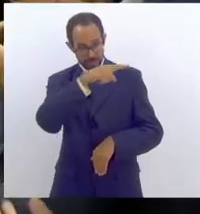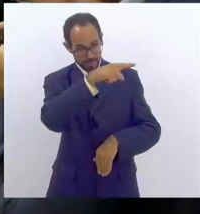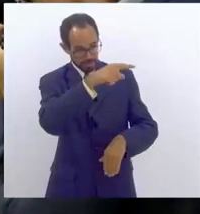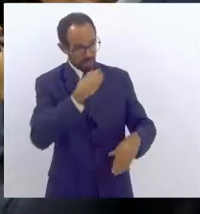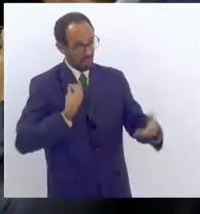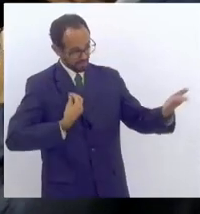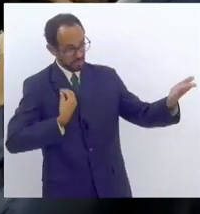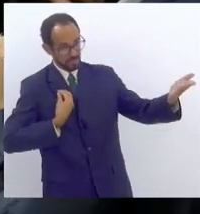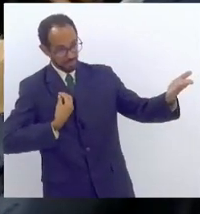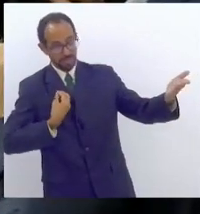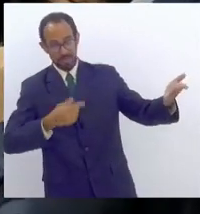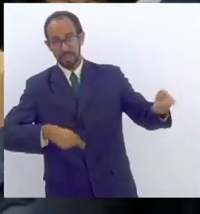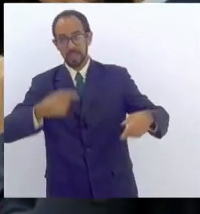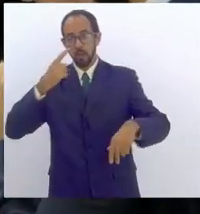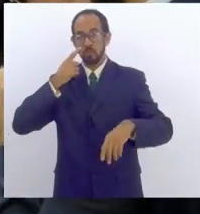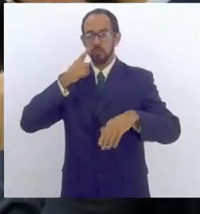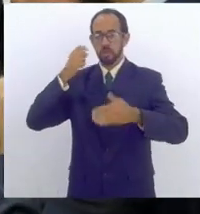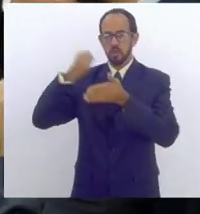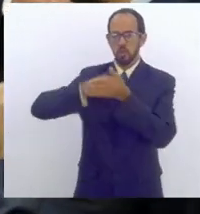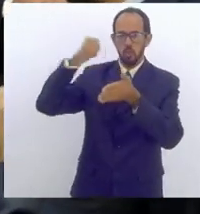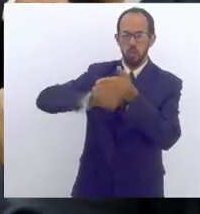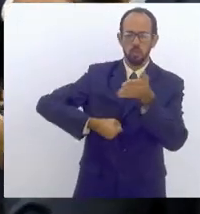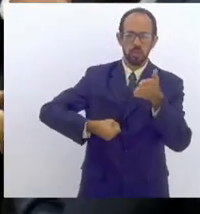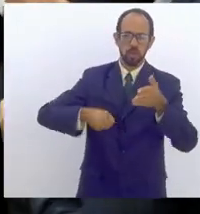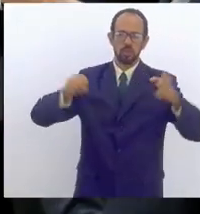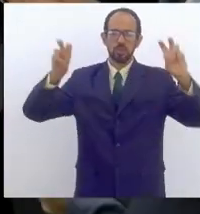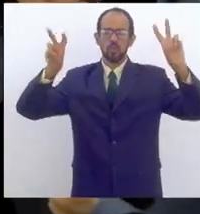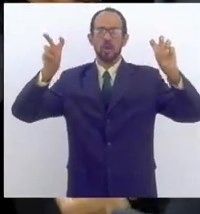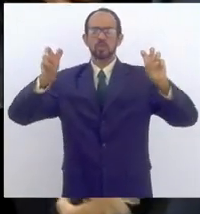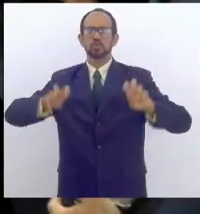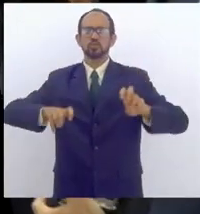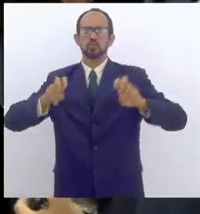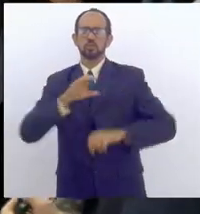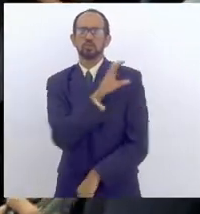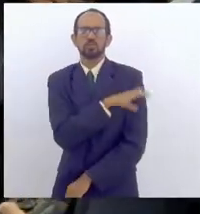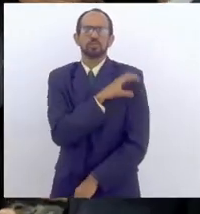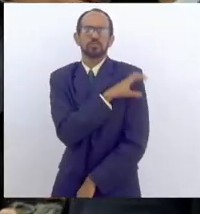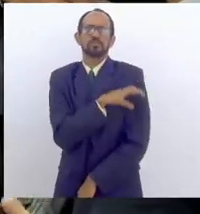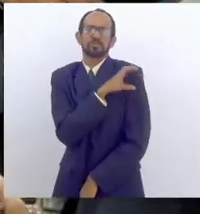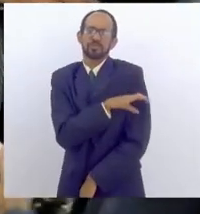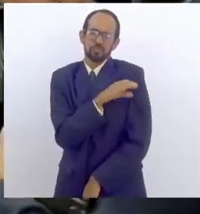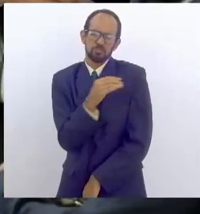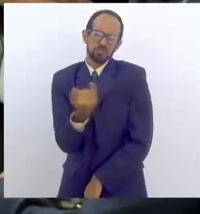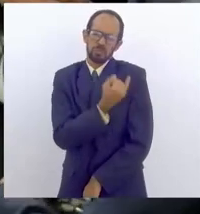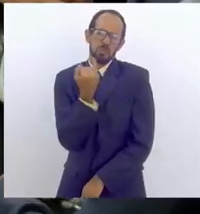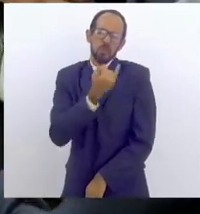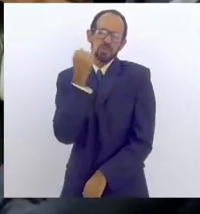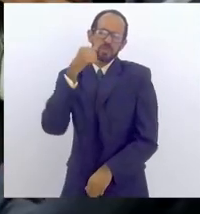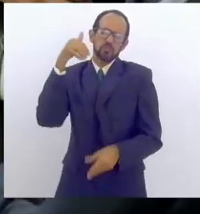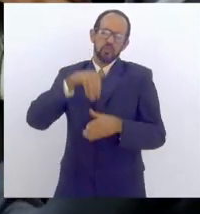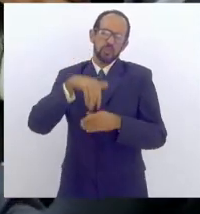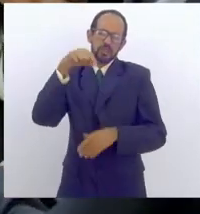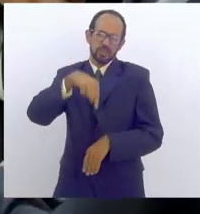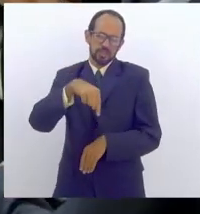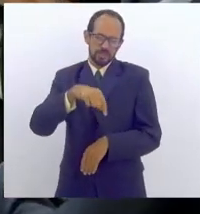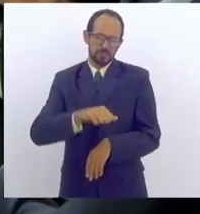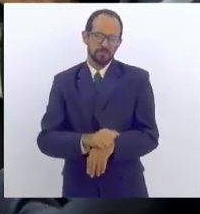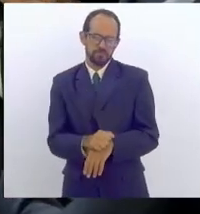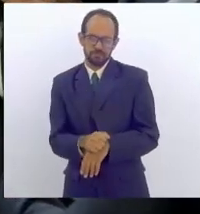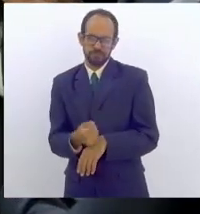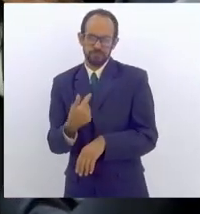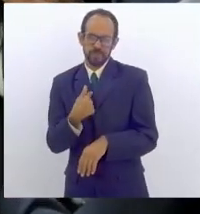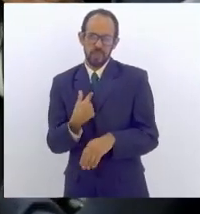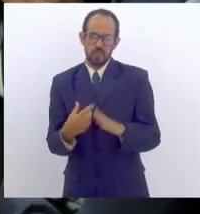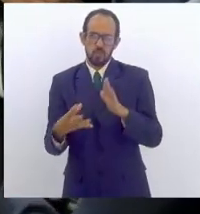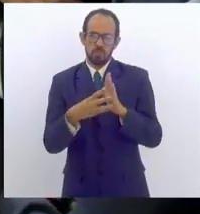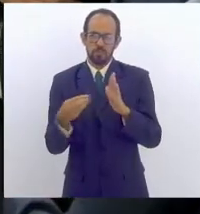várias lutas e pautas importantes para o nosso município de Campos Goytacazes. E eu me inspirei muito no seu pai no